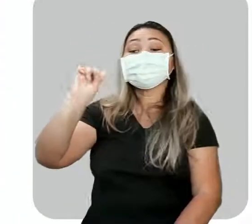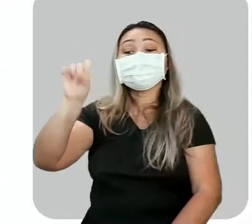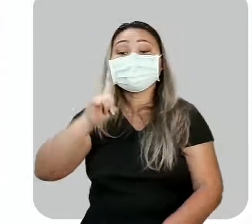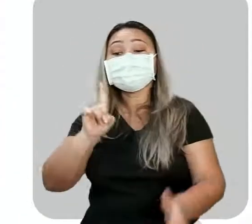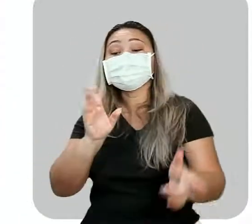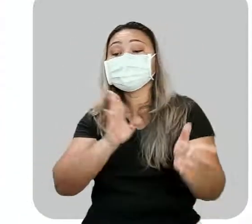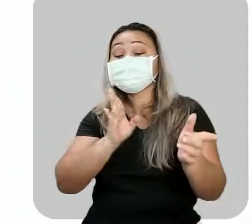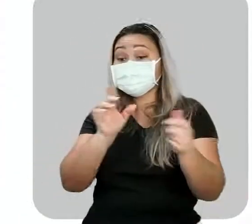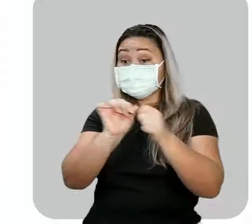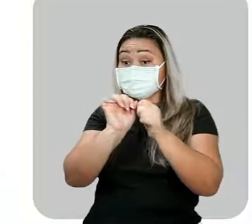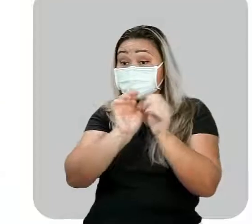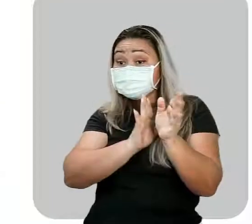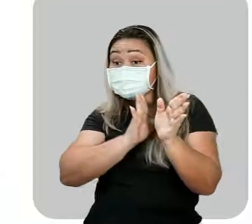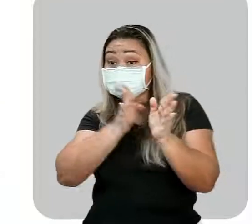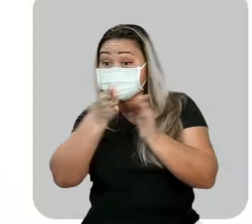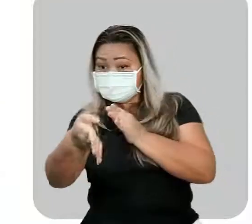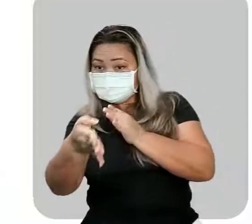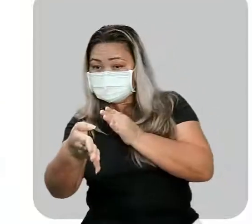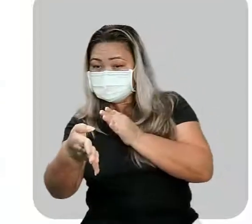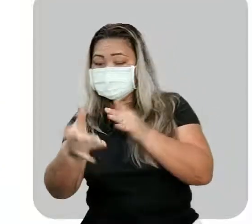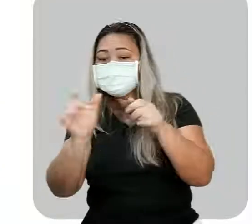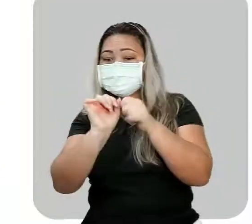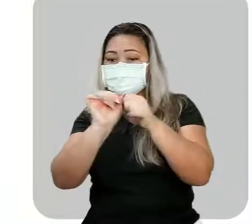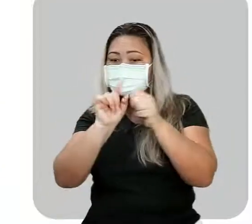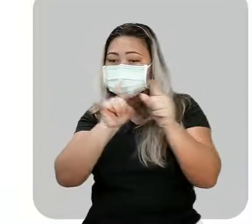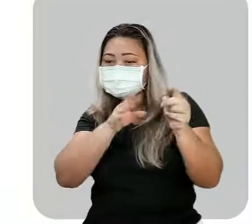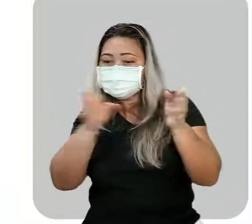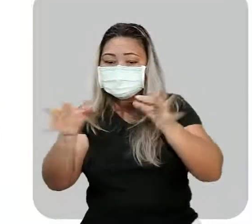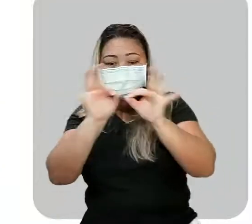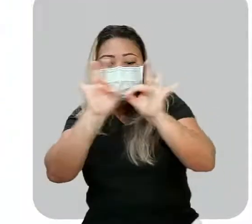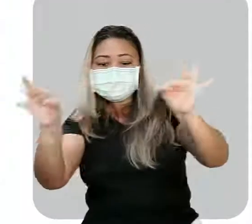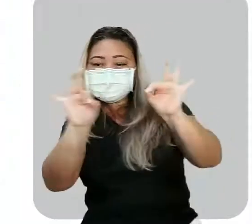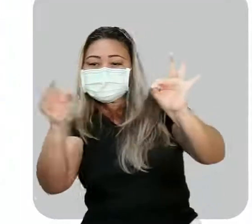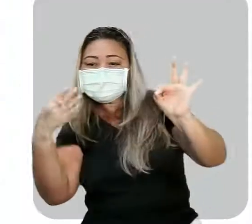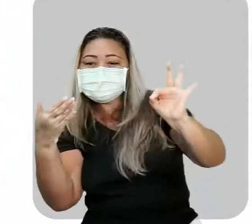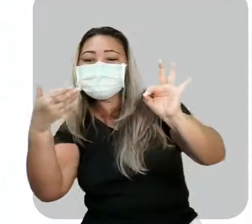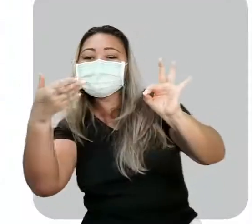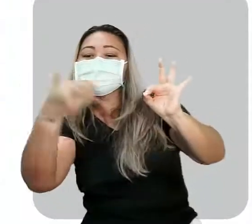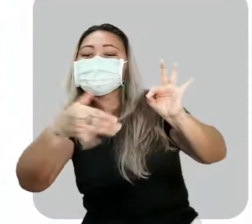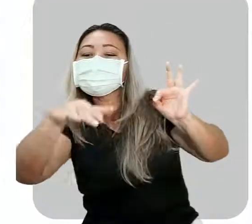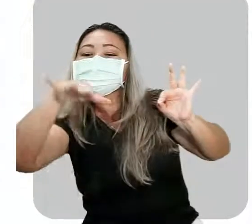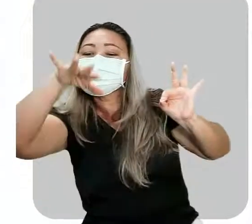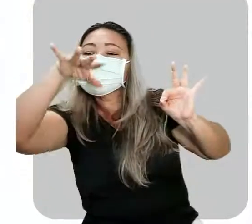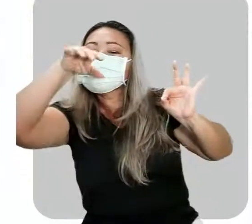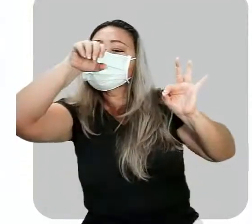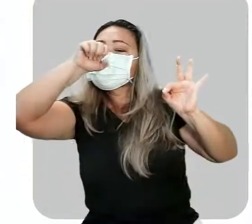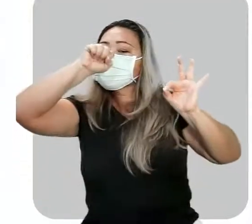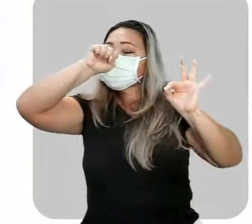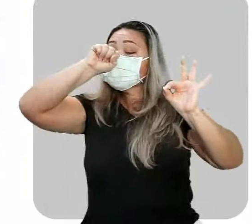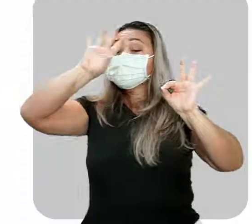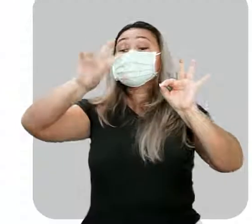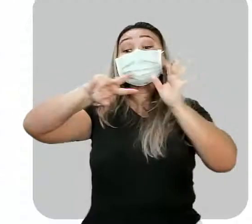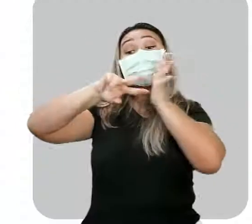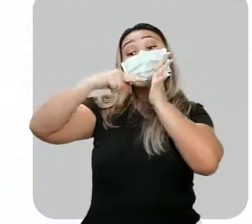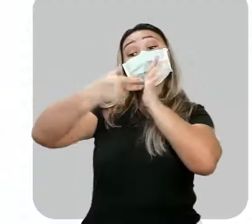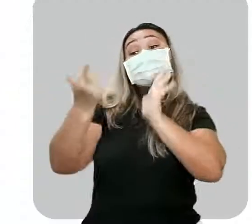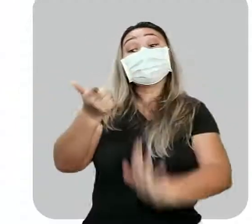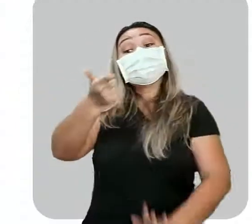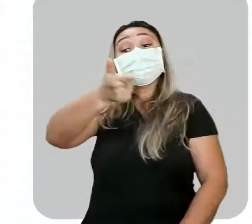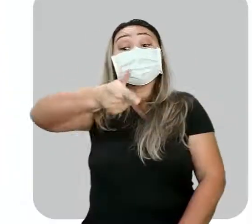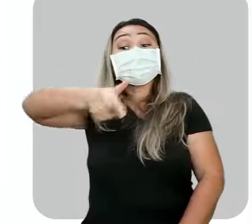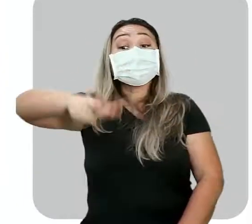verbo transitivo direto, né? No sentido de cheirar. Aí no